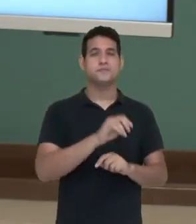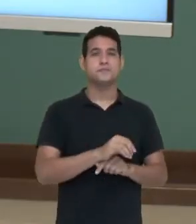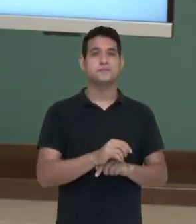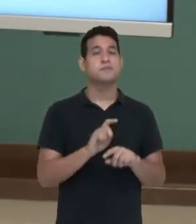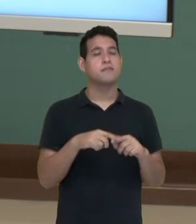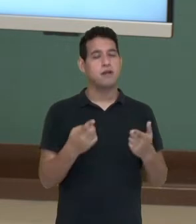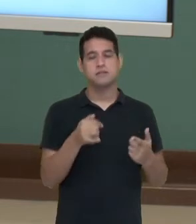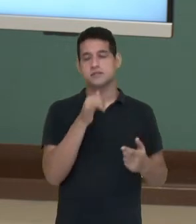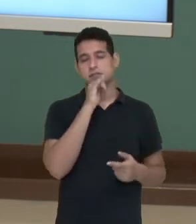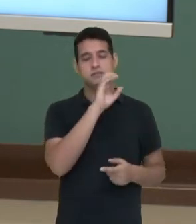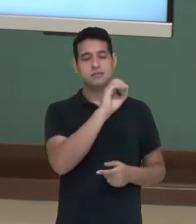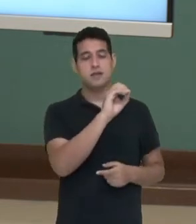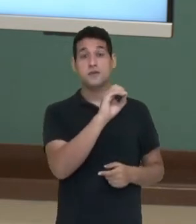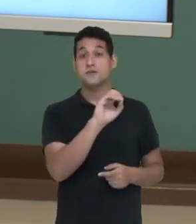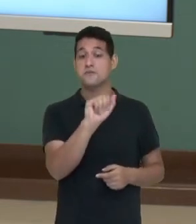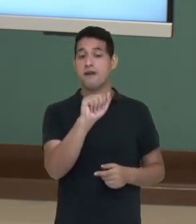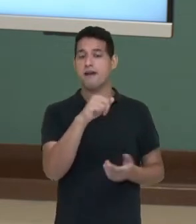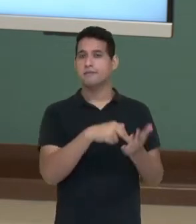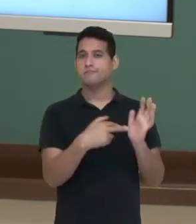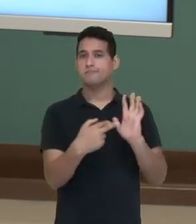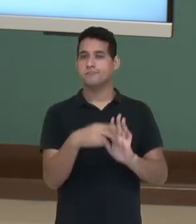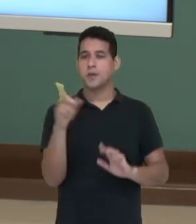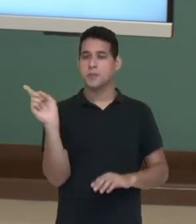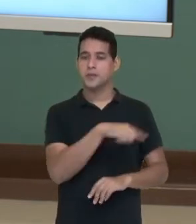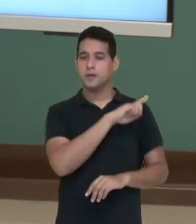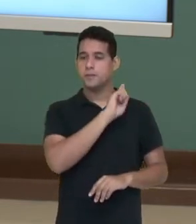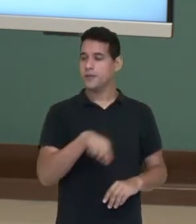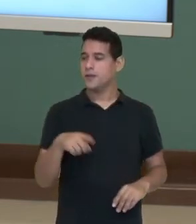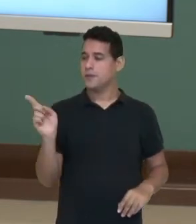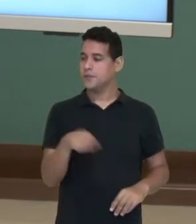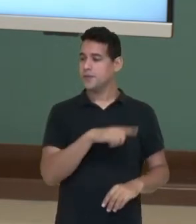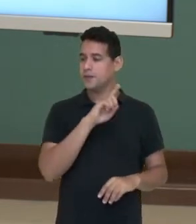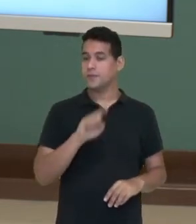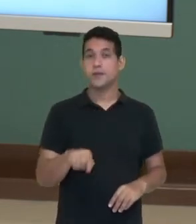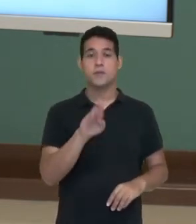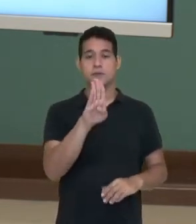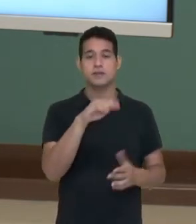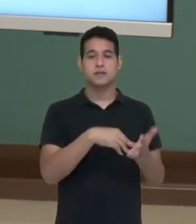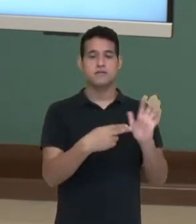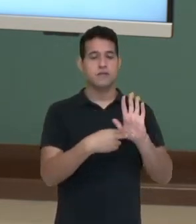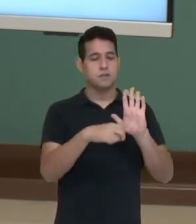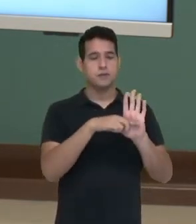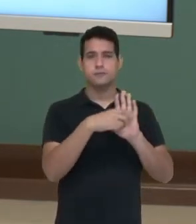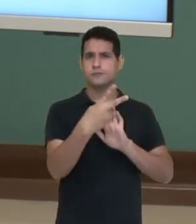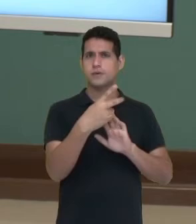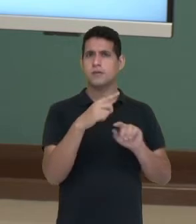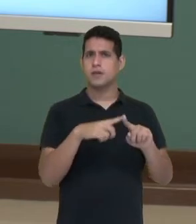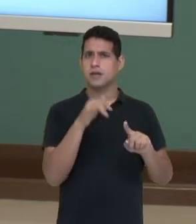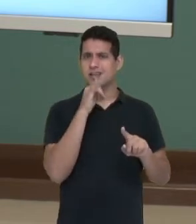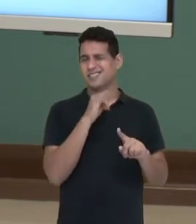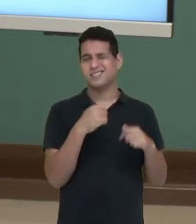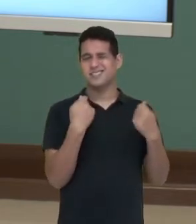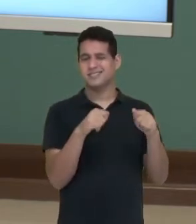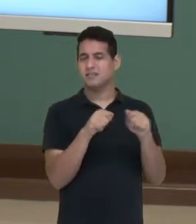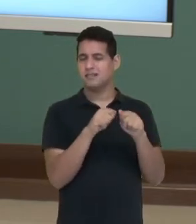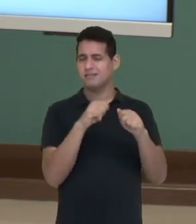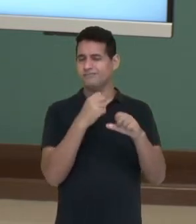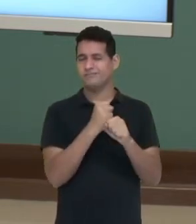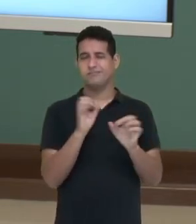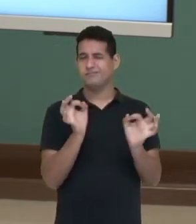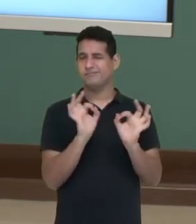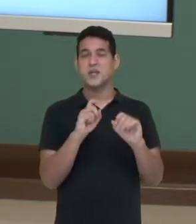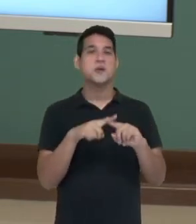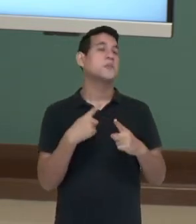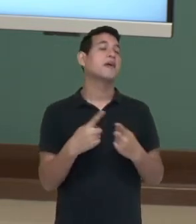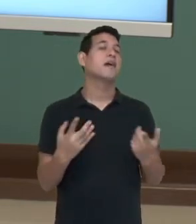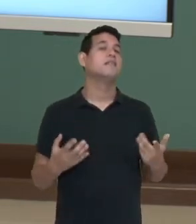é 0, o A acaba se anulando, então o B vale menos 2. Na verdade, nem precisava fazer essa conta, né?